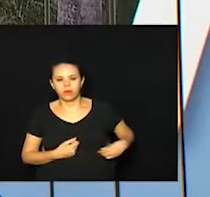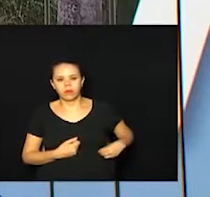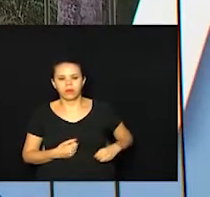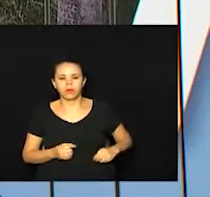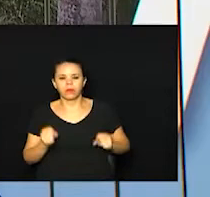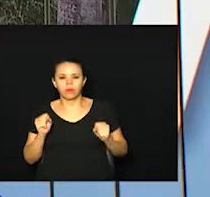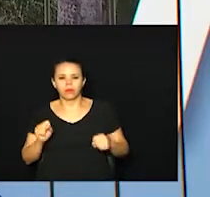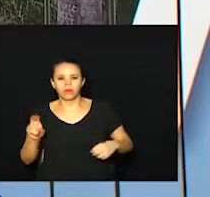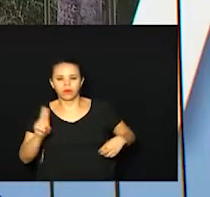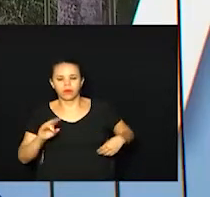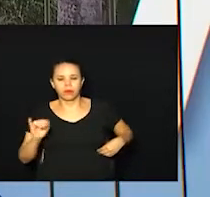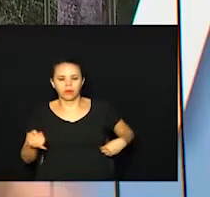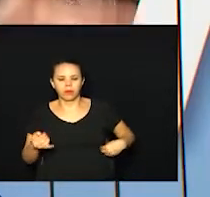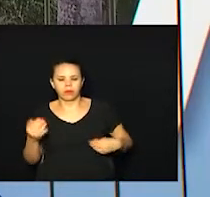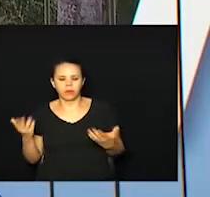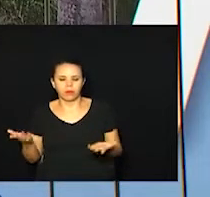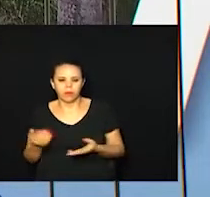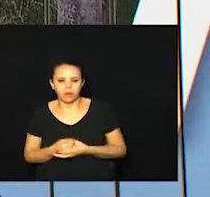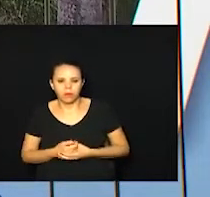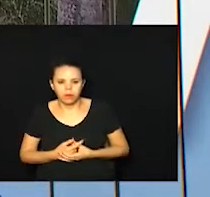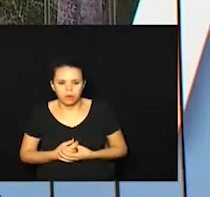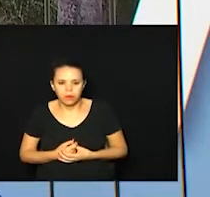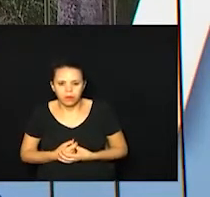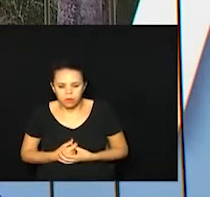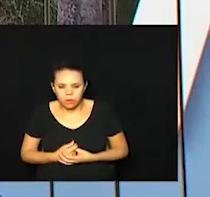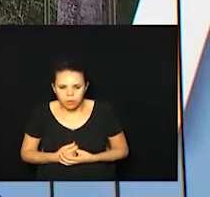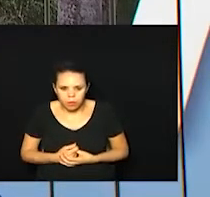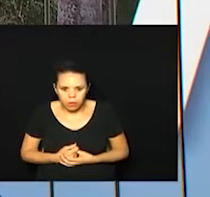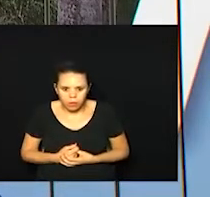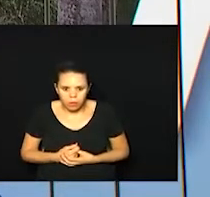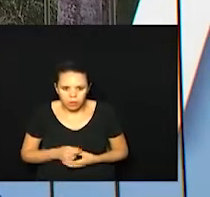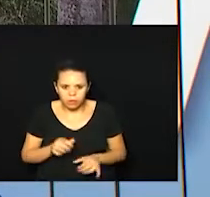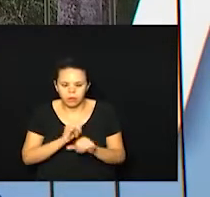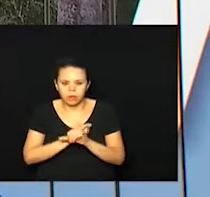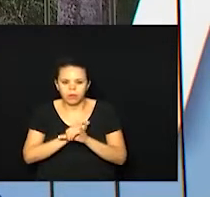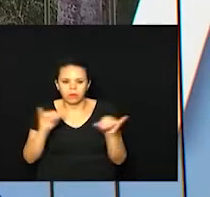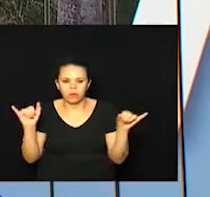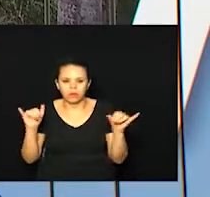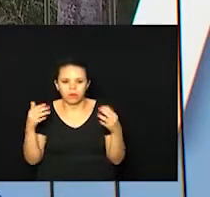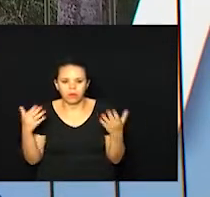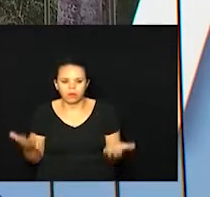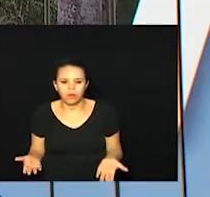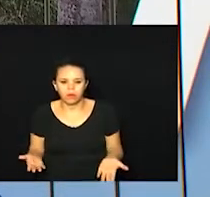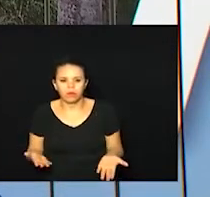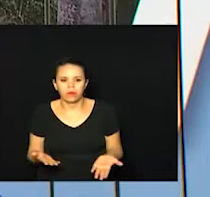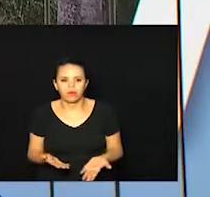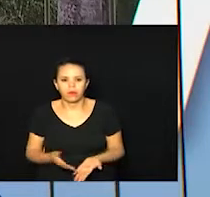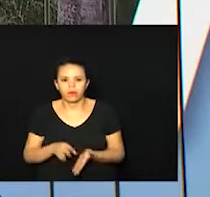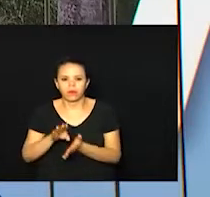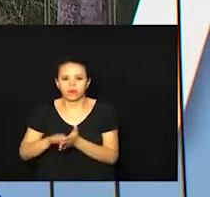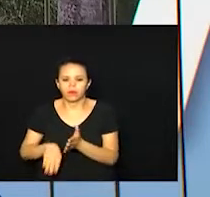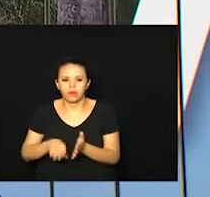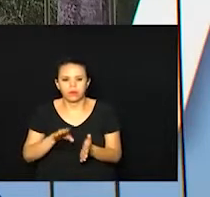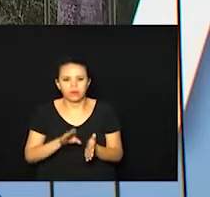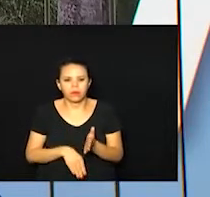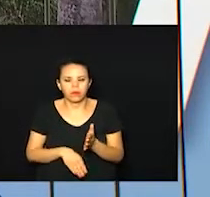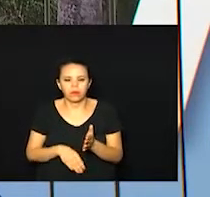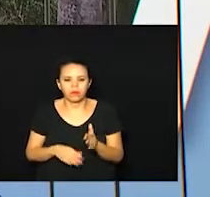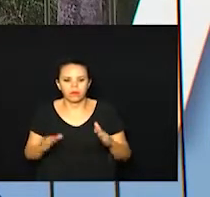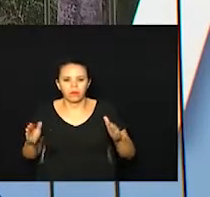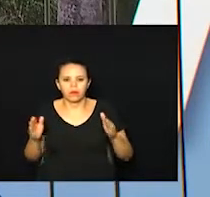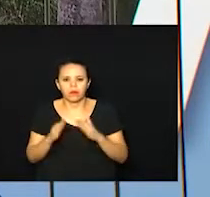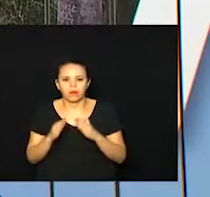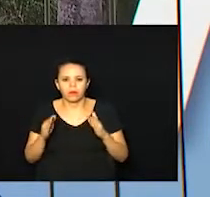ser utilizados para isso estão sendo anunciados aí para desapropriação do tal